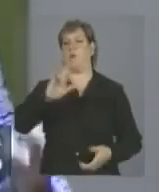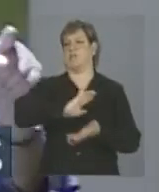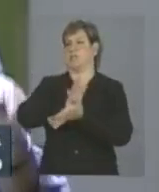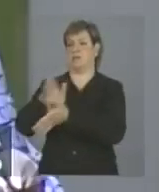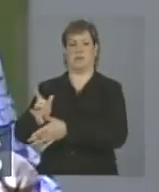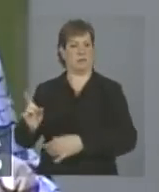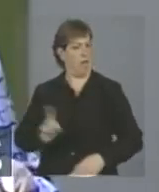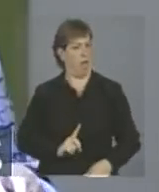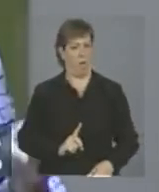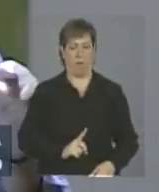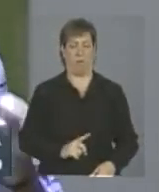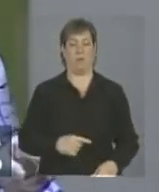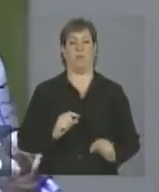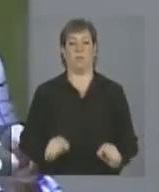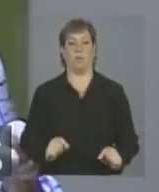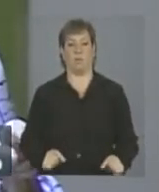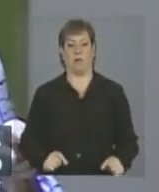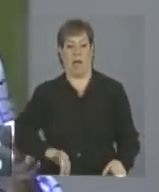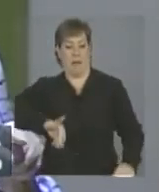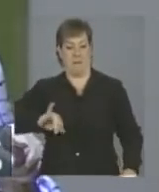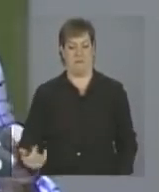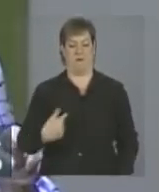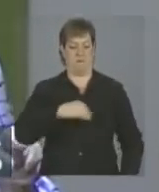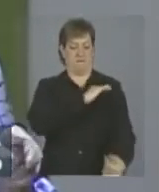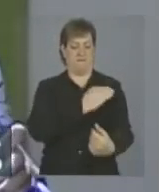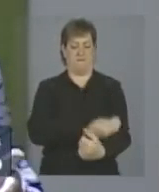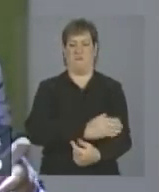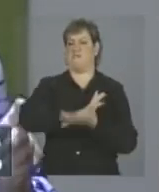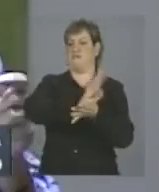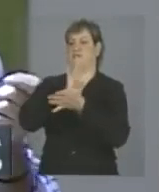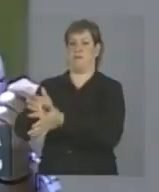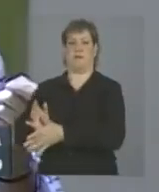de aproveitamento da força e da